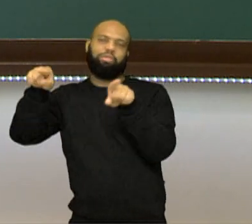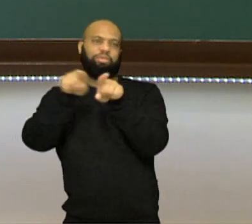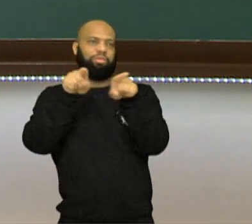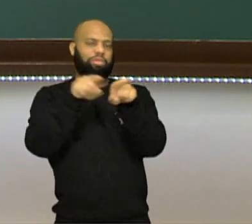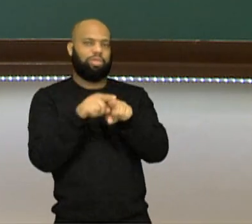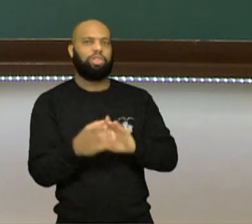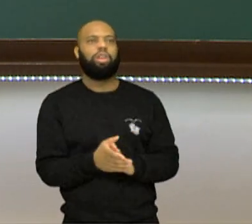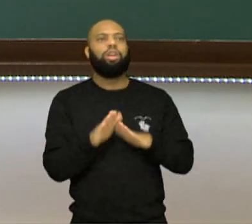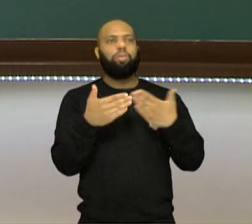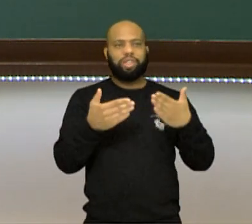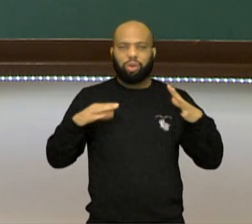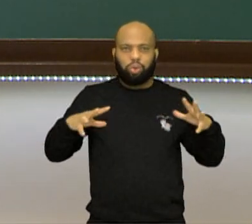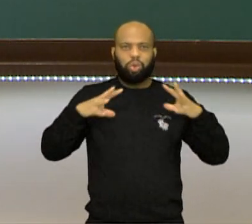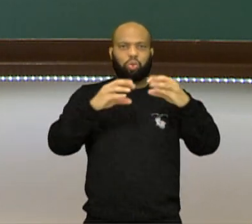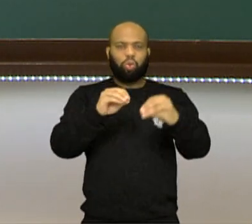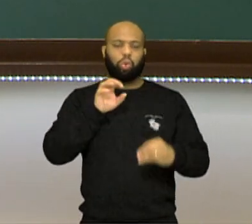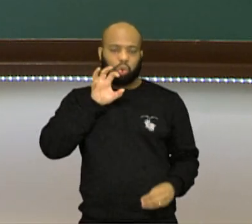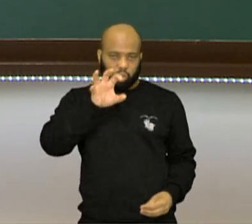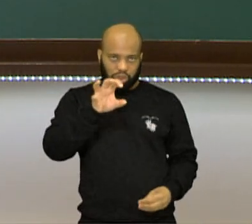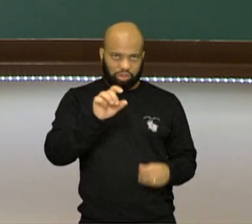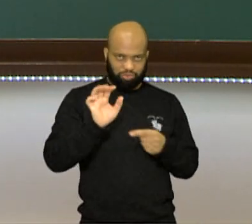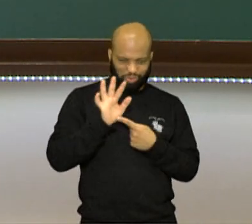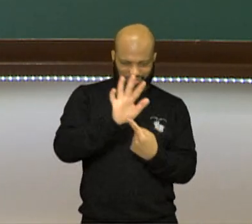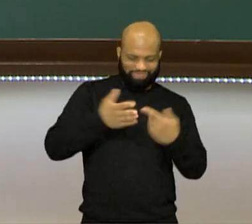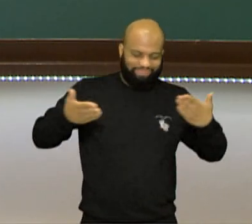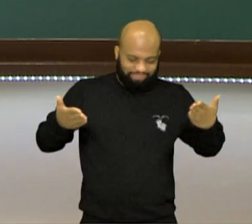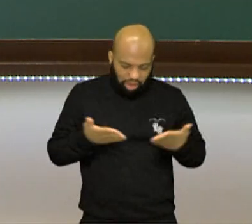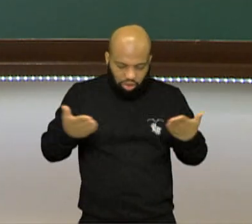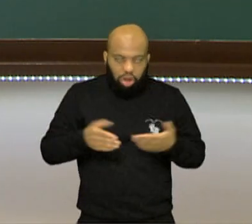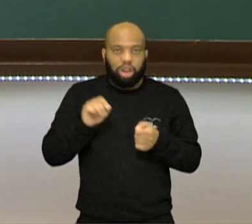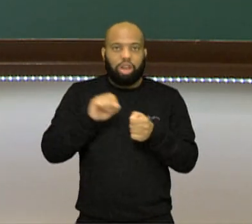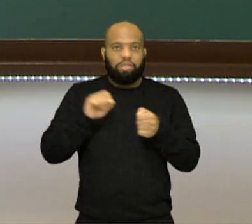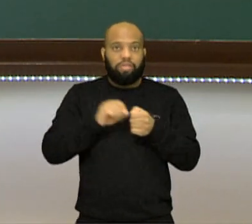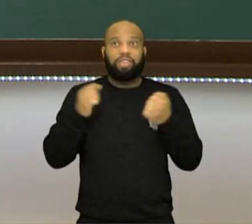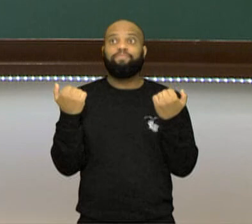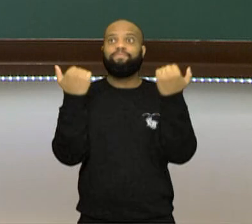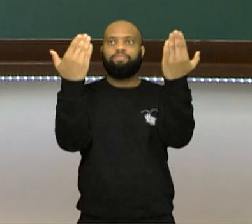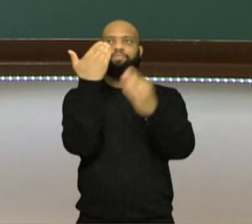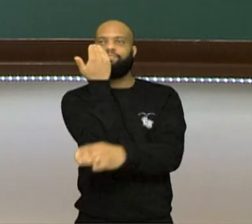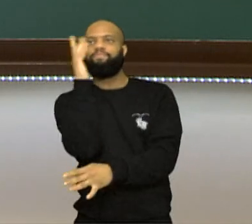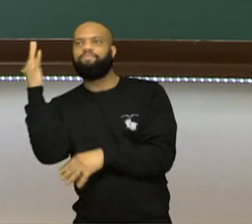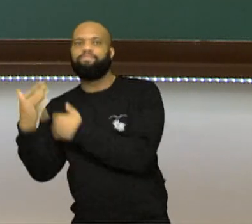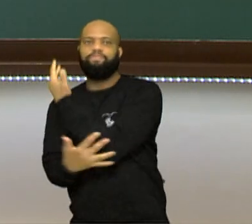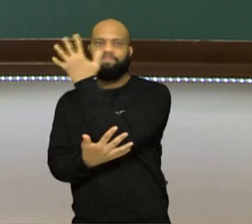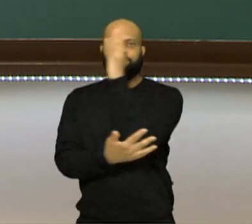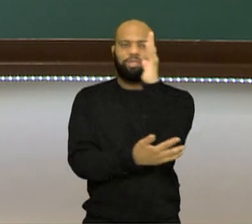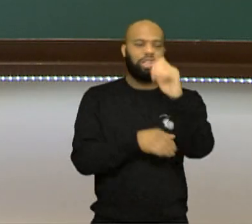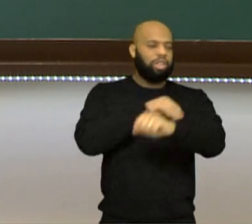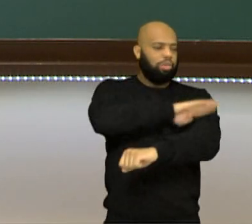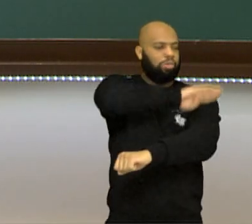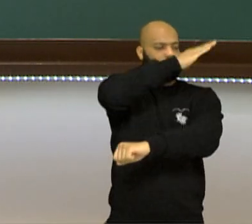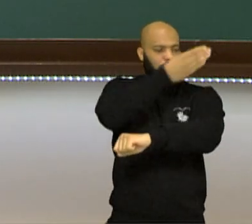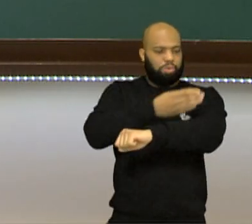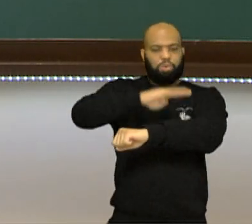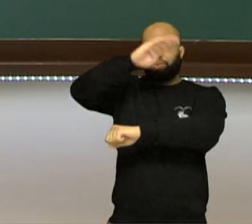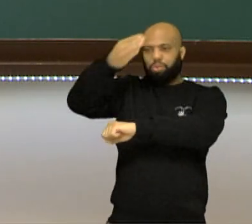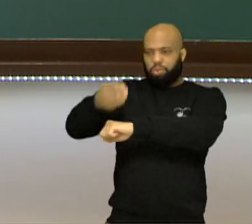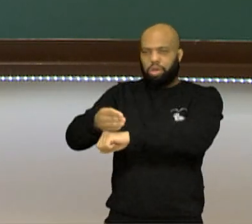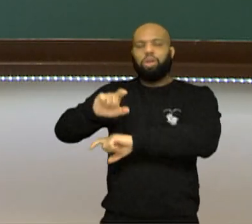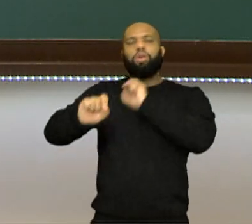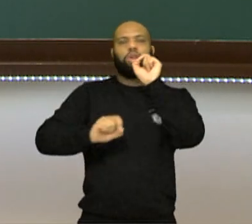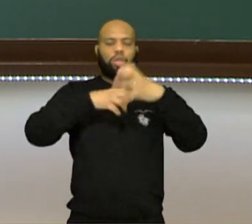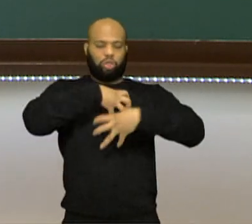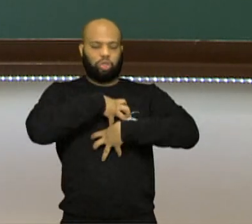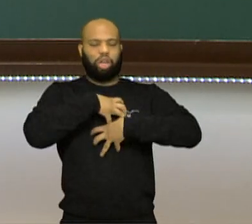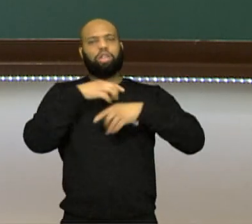escalada. Então, todas essas atividades realizadas em ambiente de montanha não deixam de ser uma forma